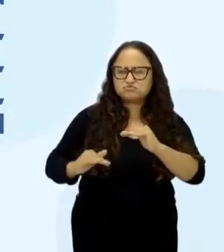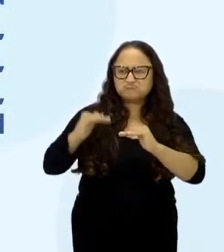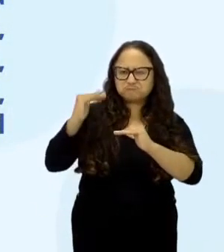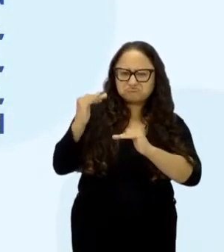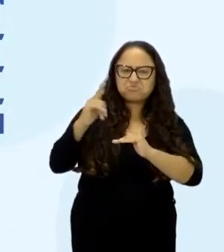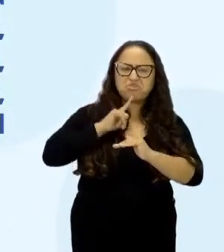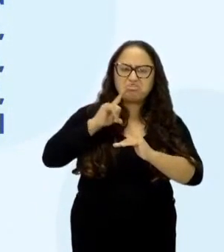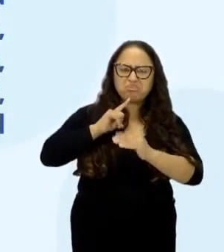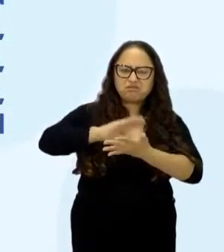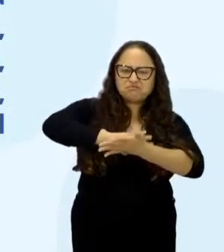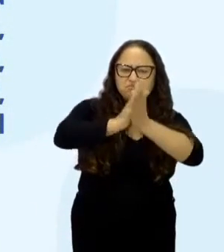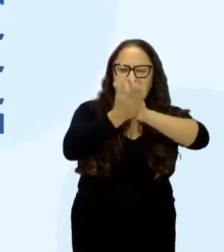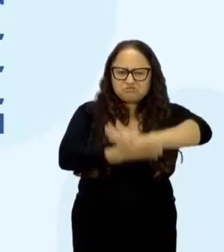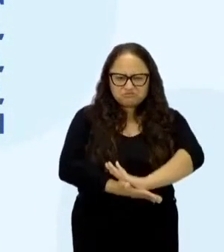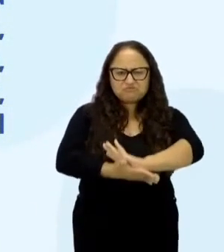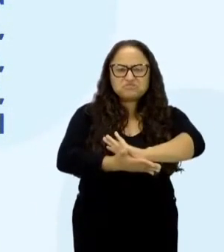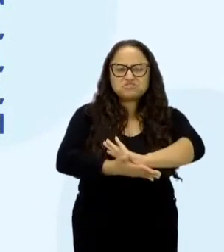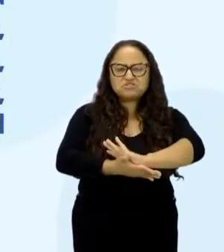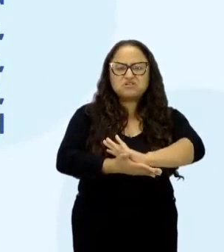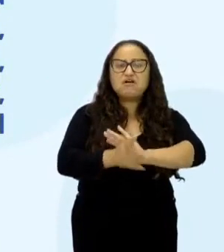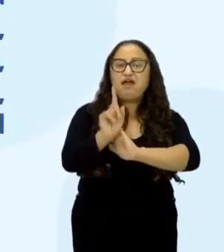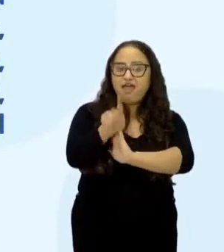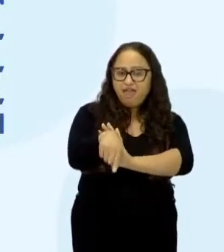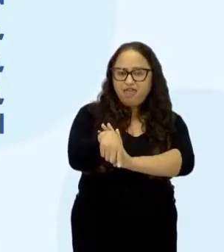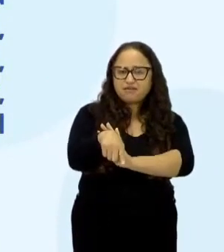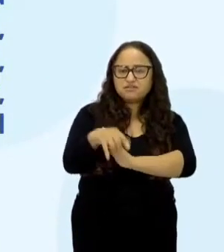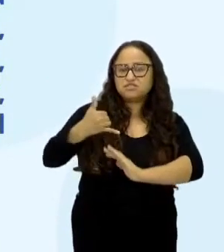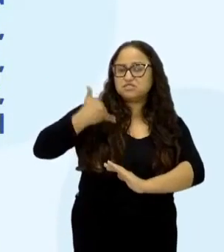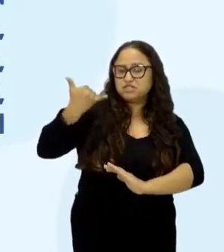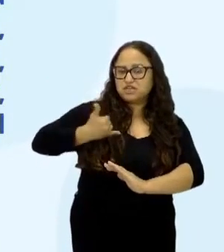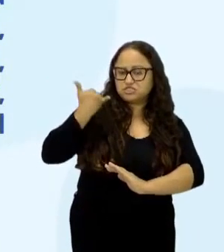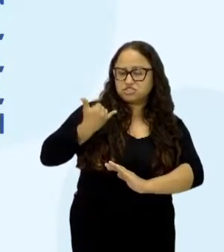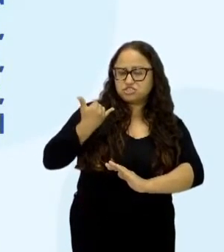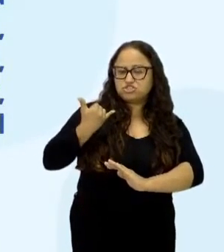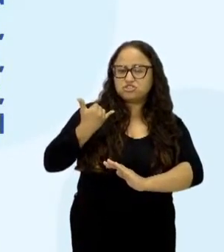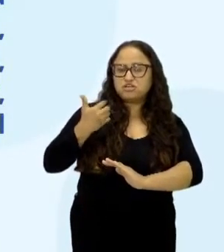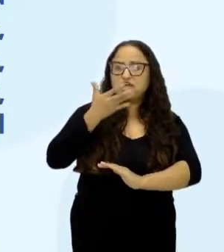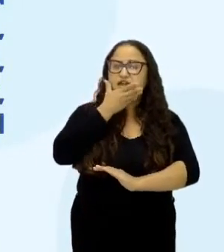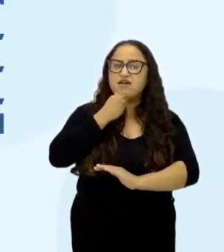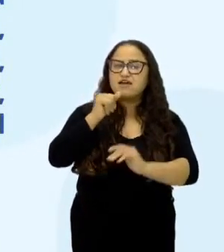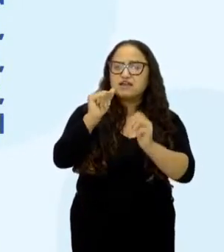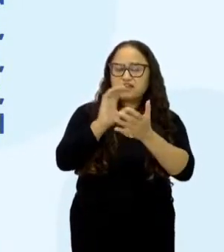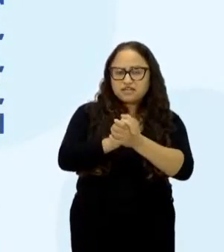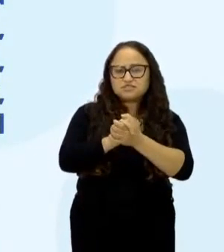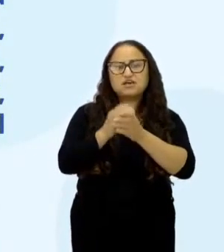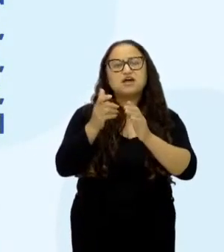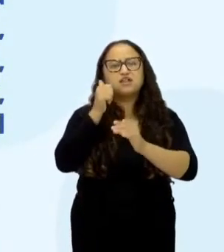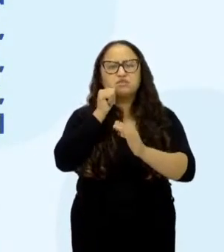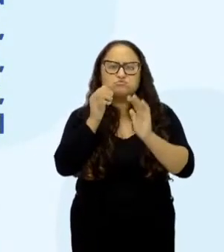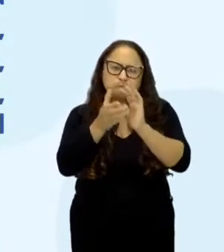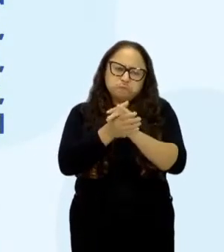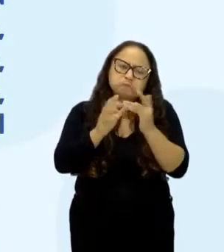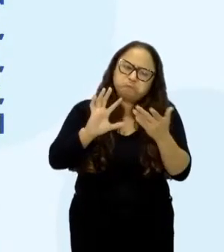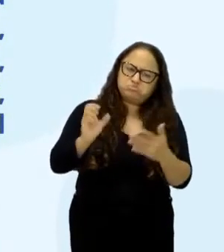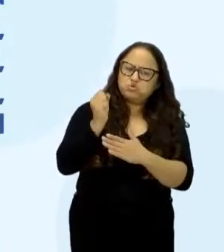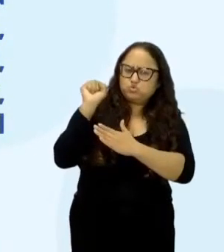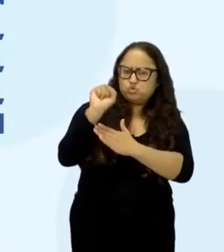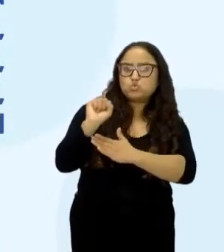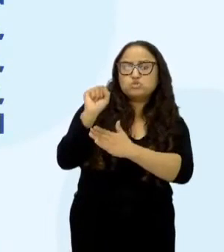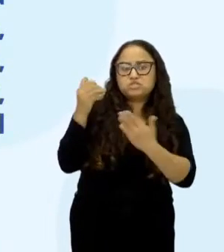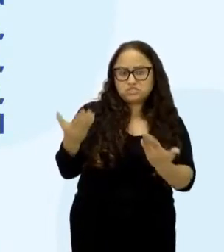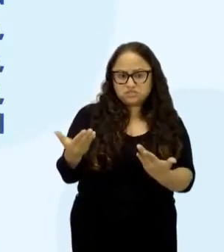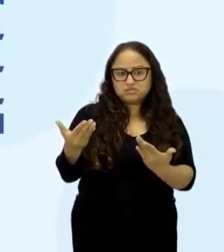are. Então, as características proibidas aí de discriminação são age, que é a idade, civil status, que é o estado